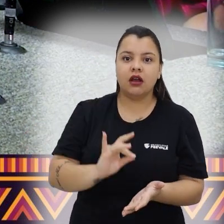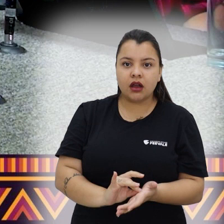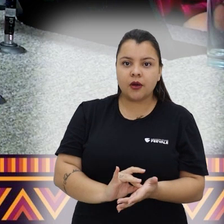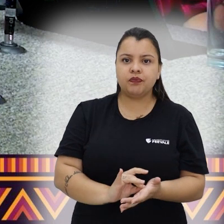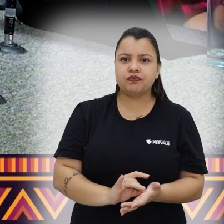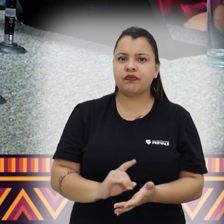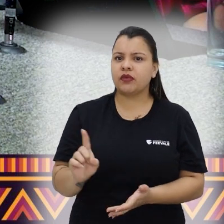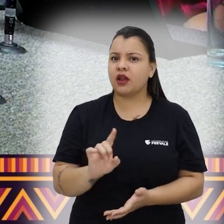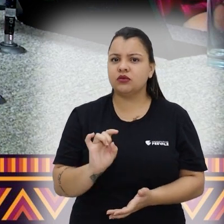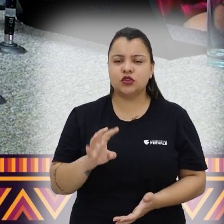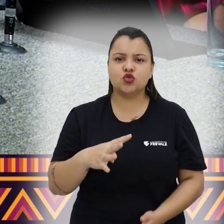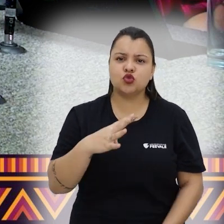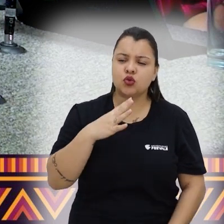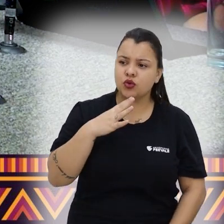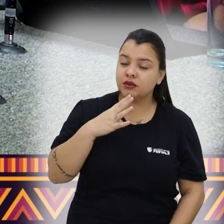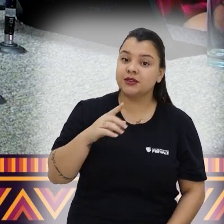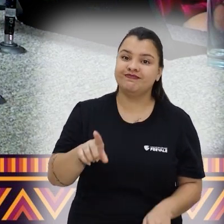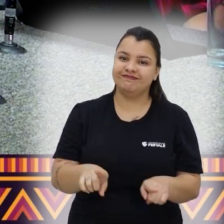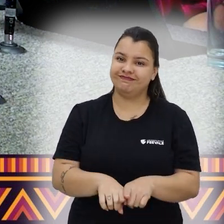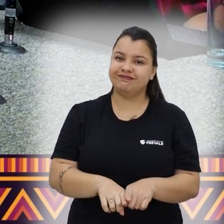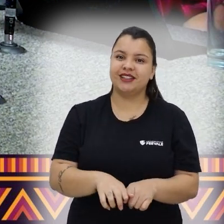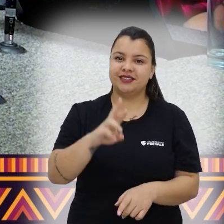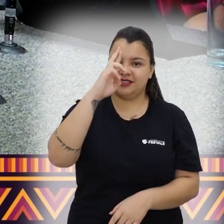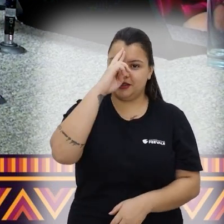só o conhecimento, mas o respeito.